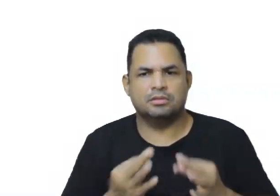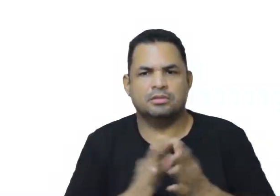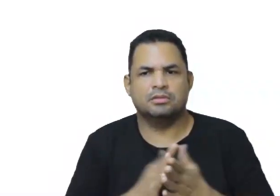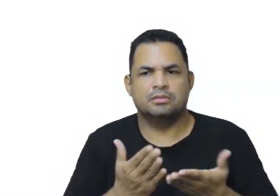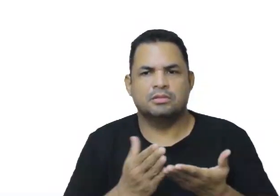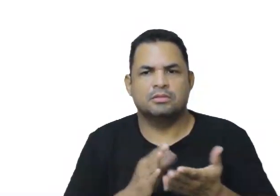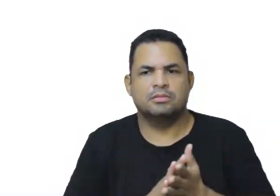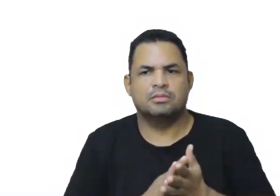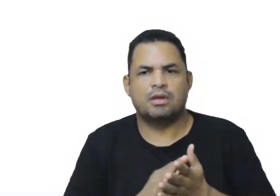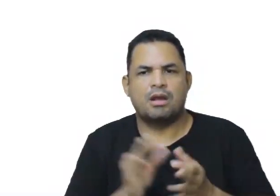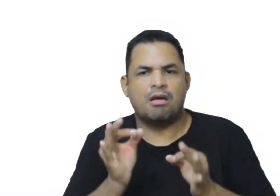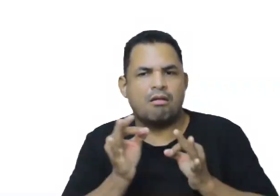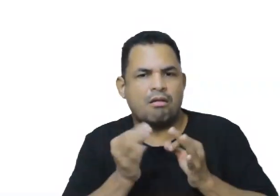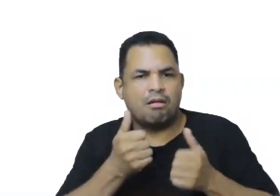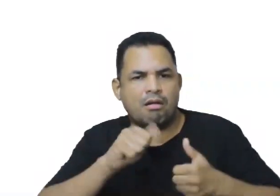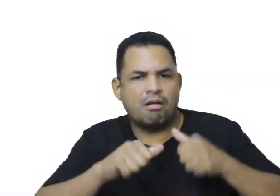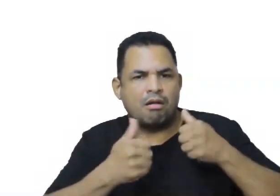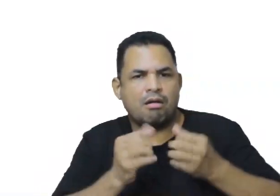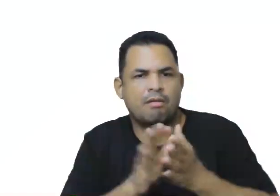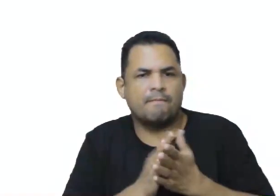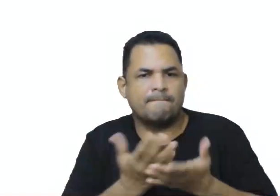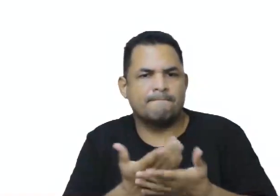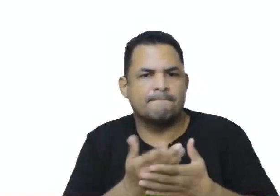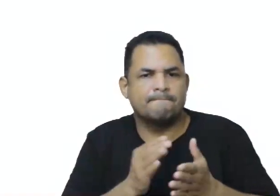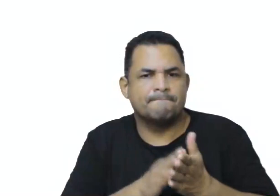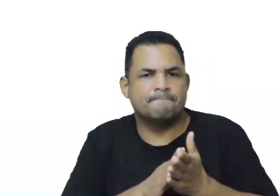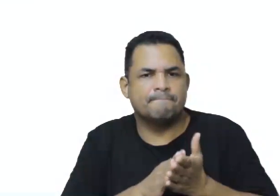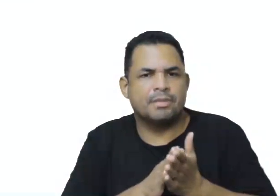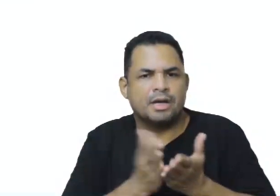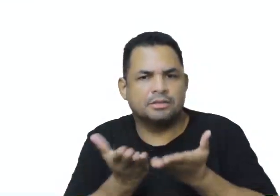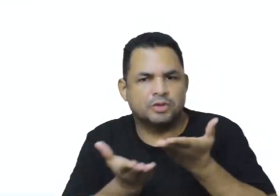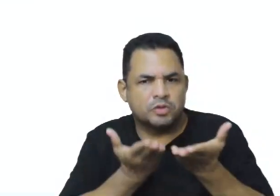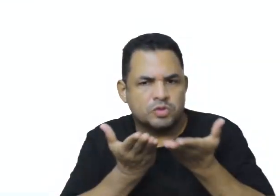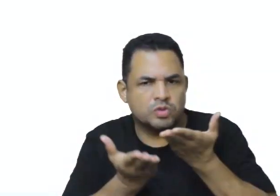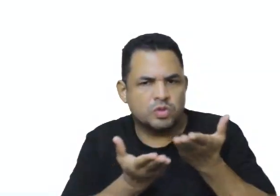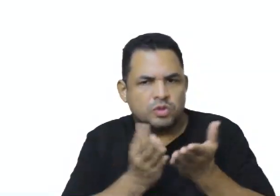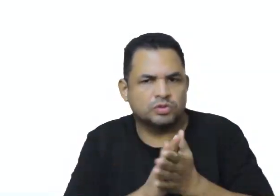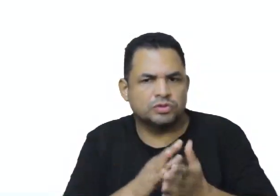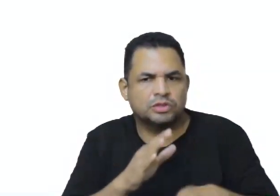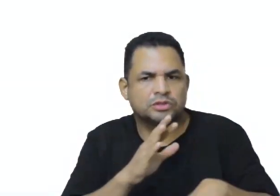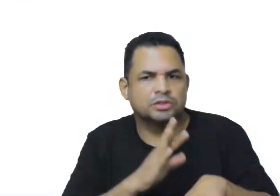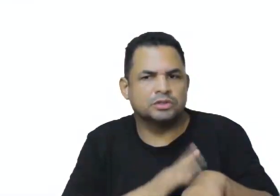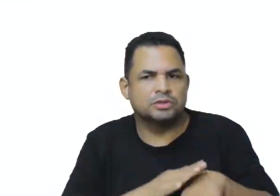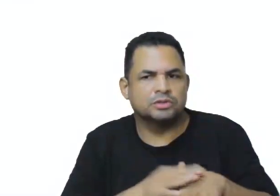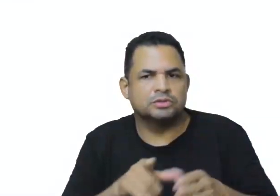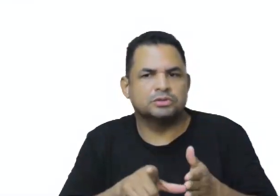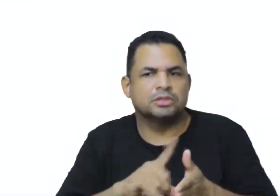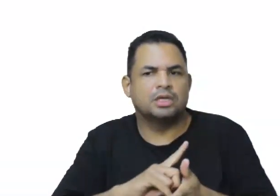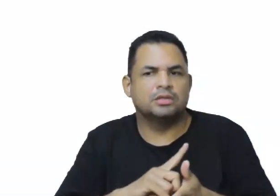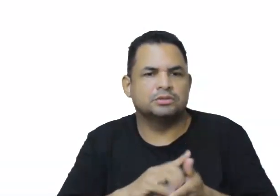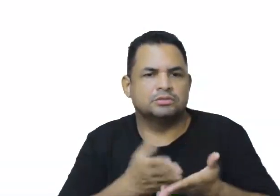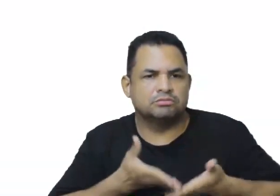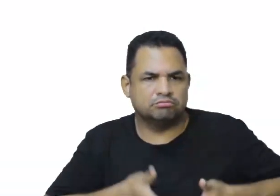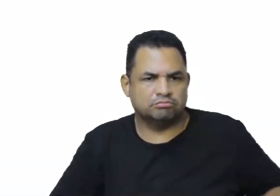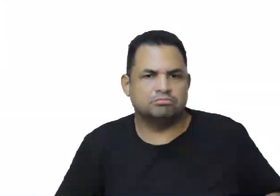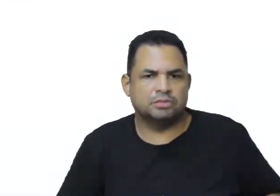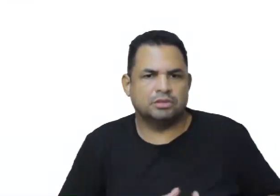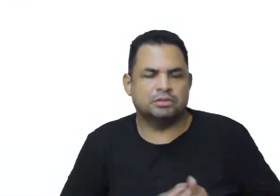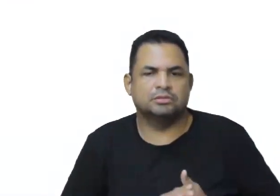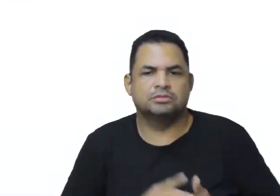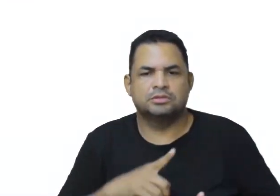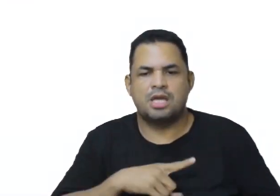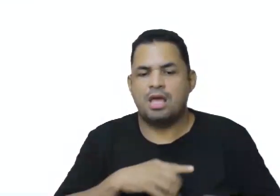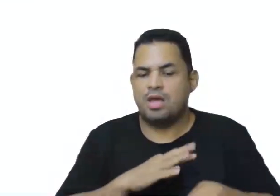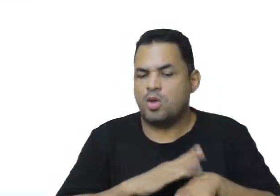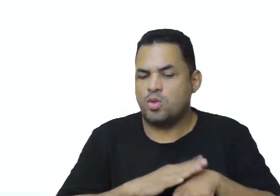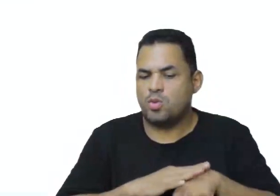feto e para diagnosticar certas moléstias antes do parto e anormalidades no desenvolvimento, né? Hoje em